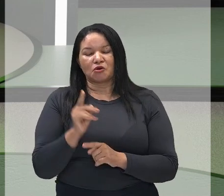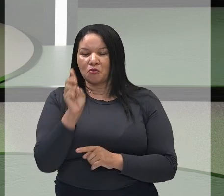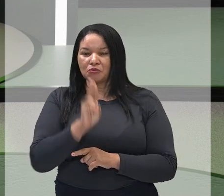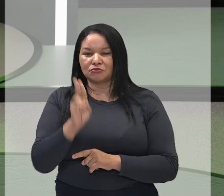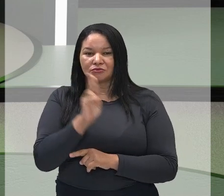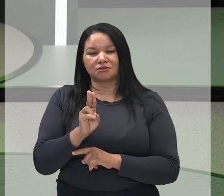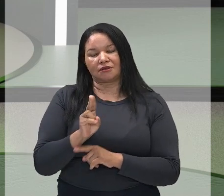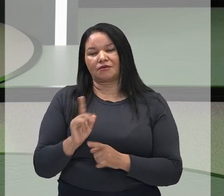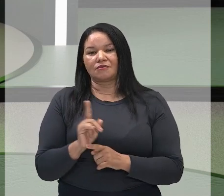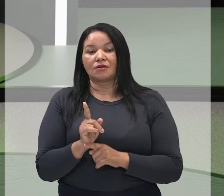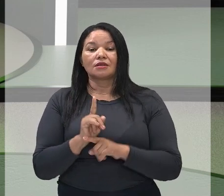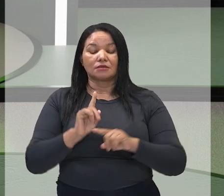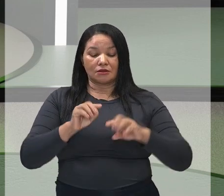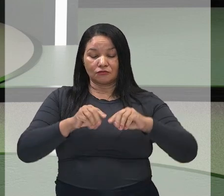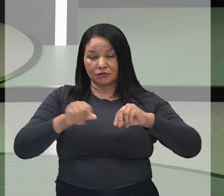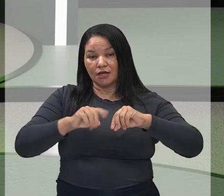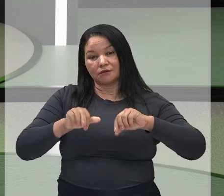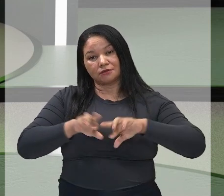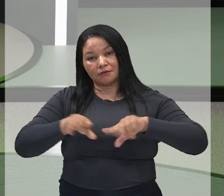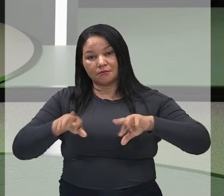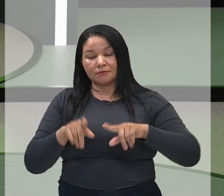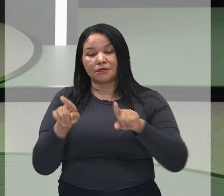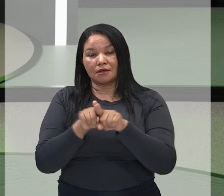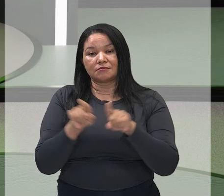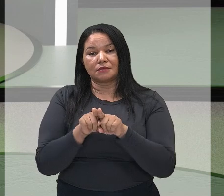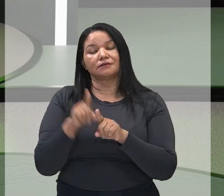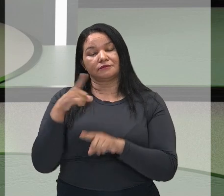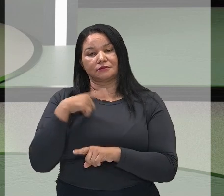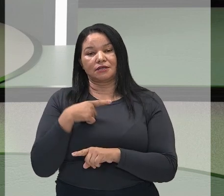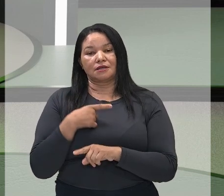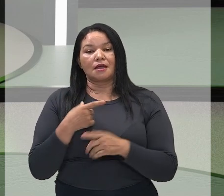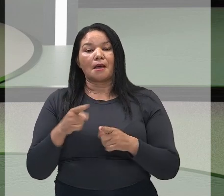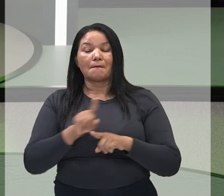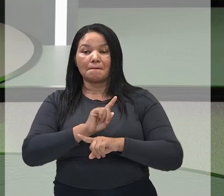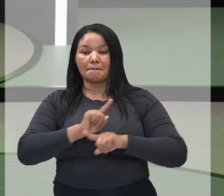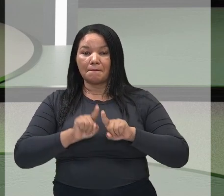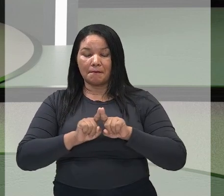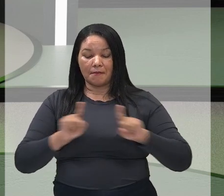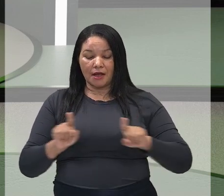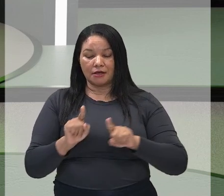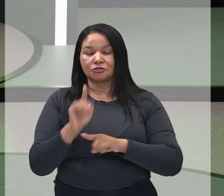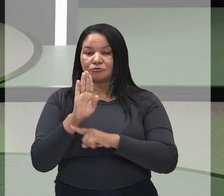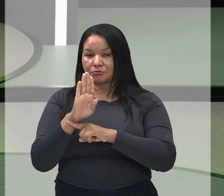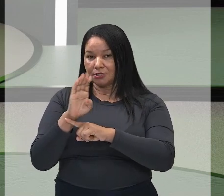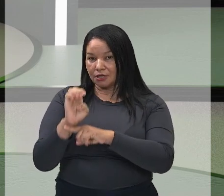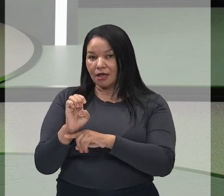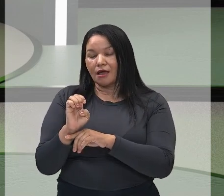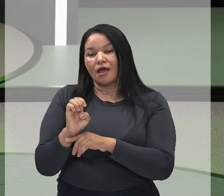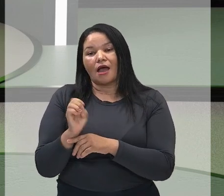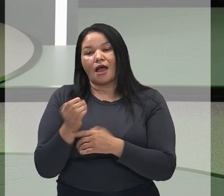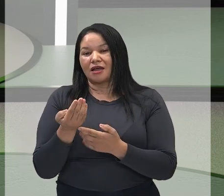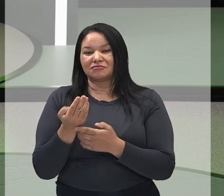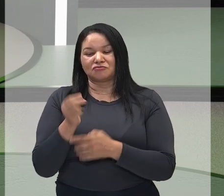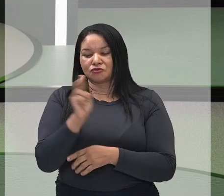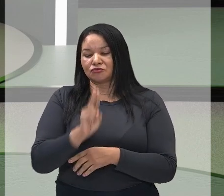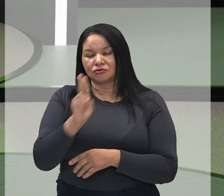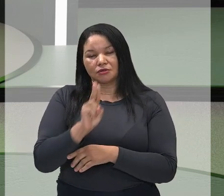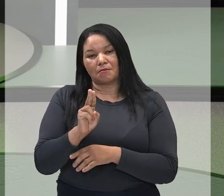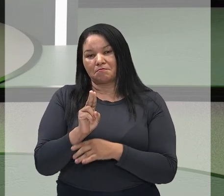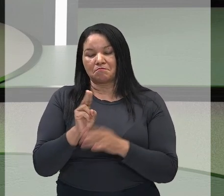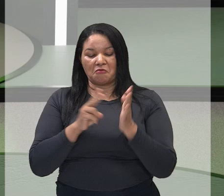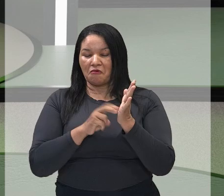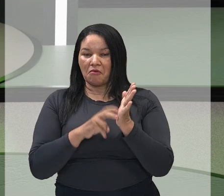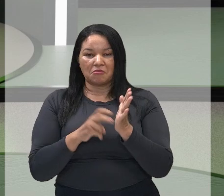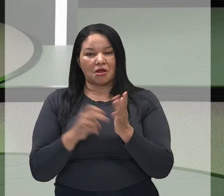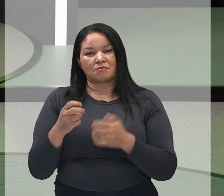gente tem também presente no dia a dia, já as bases não costumam estar muito relacionadas, estar muito presente no nosso vocabulário.